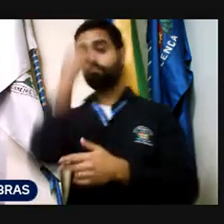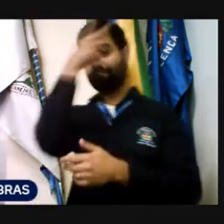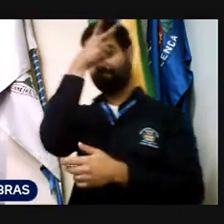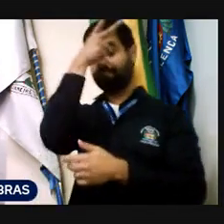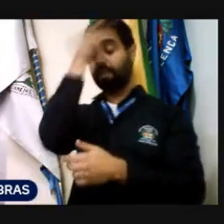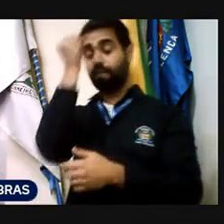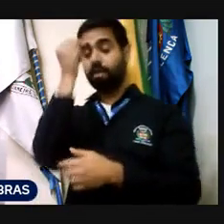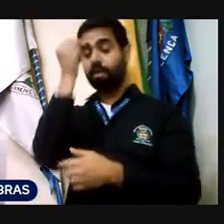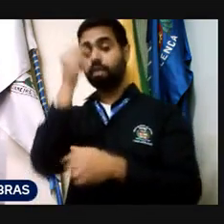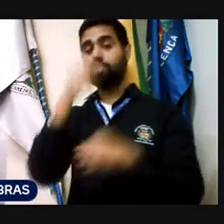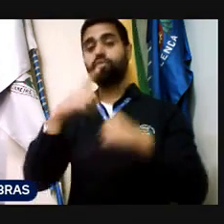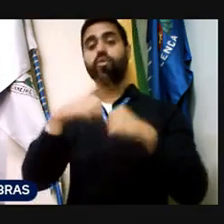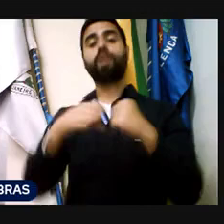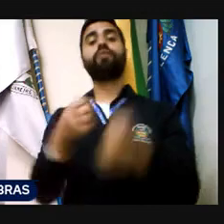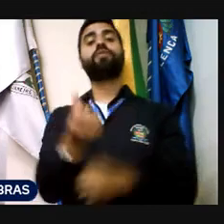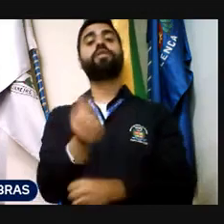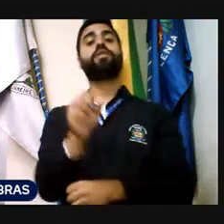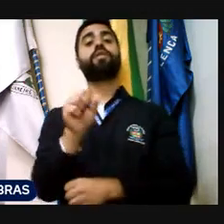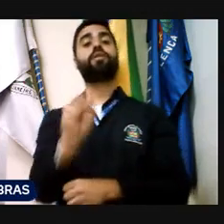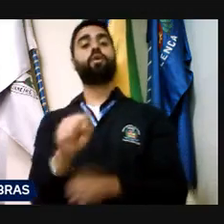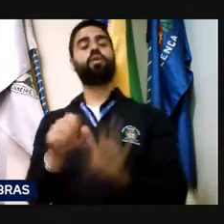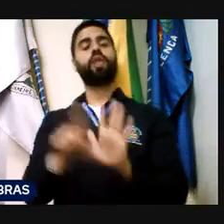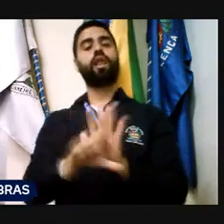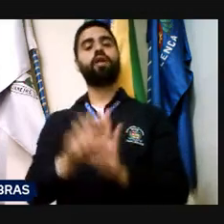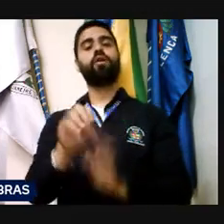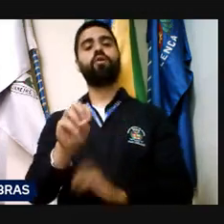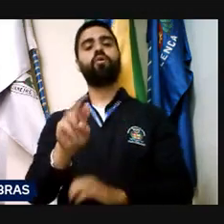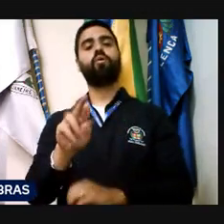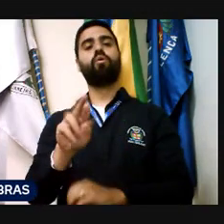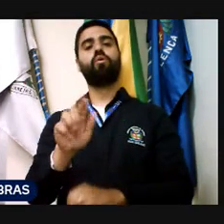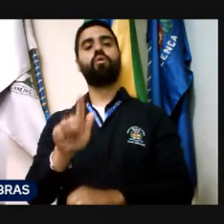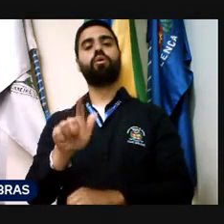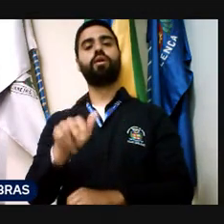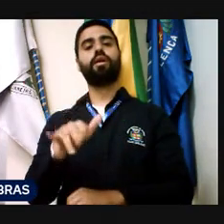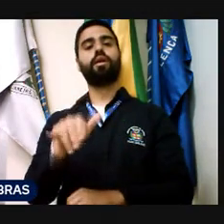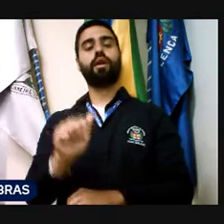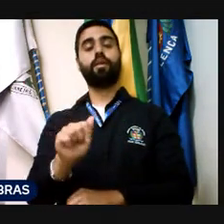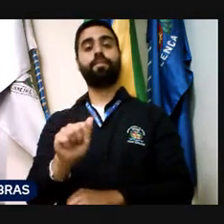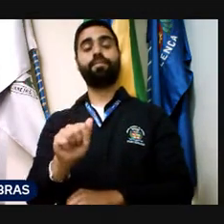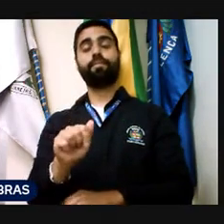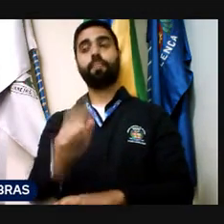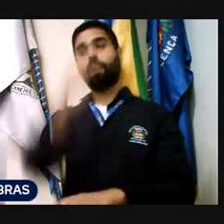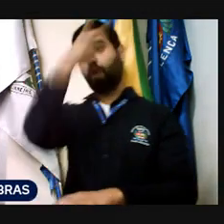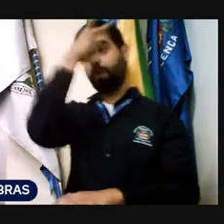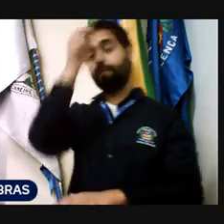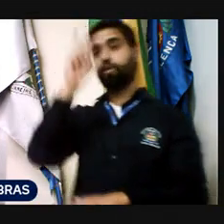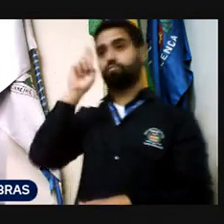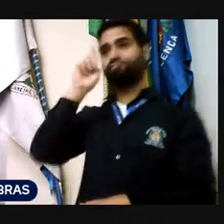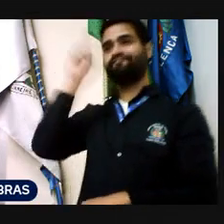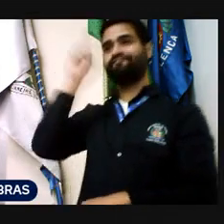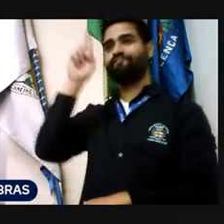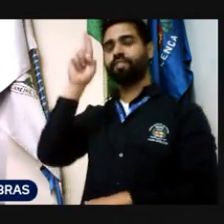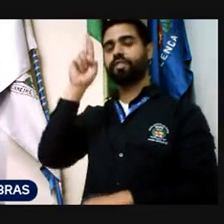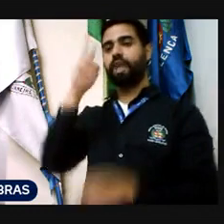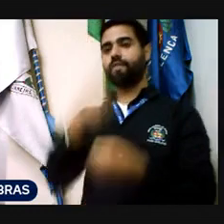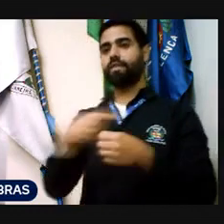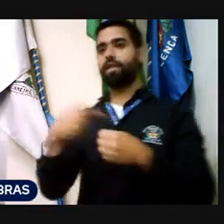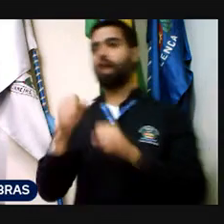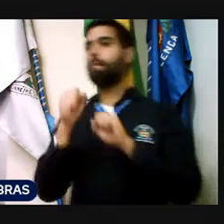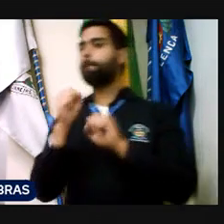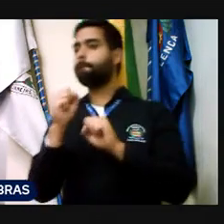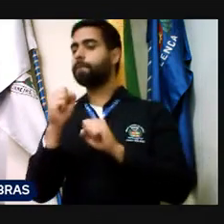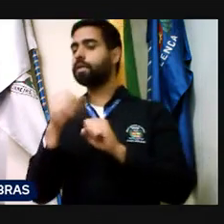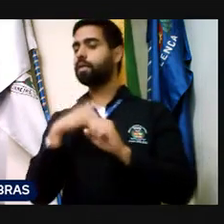nos termos do artigo 68, caput, da Lei Orgânica, in verbis. Ao prefeito, como chefe da administração, compete dar cumprimento